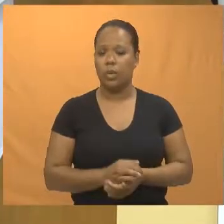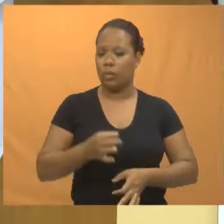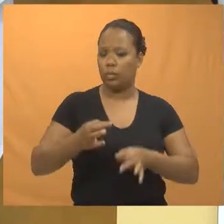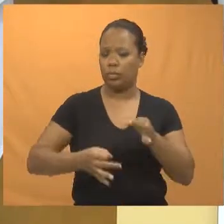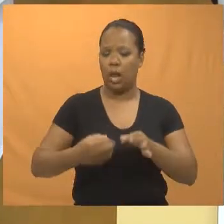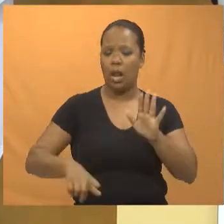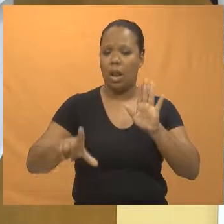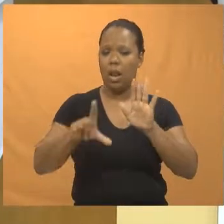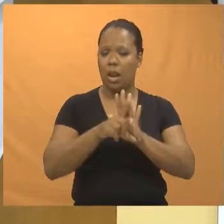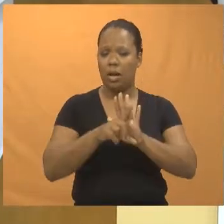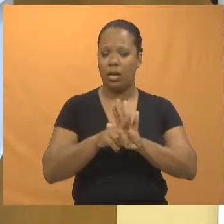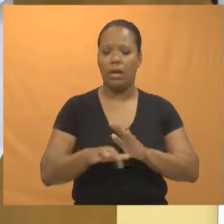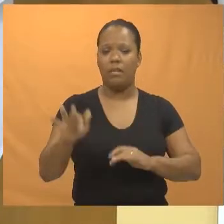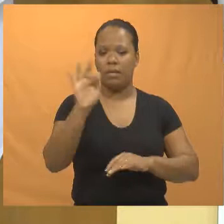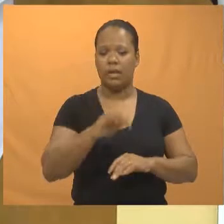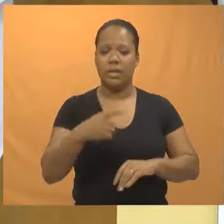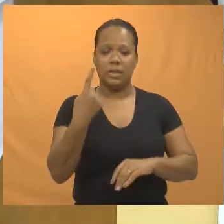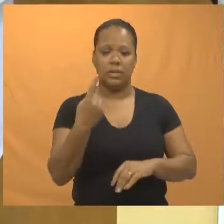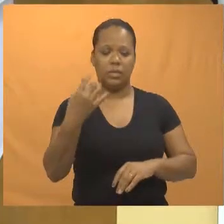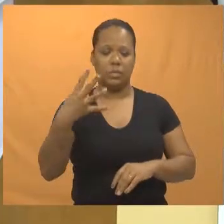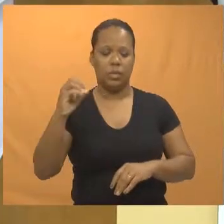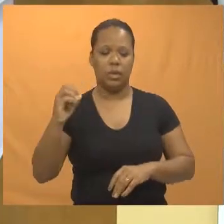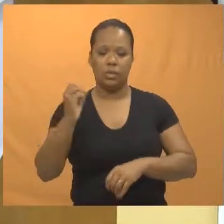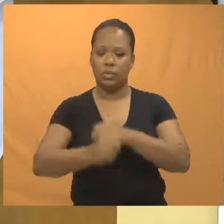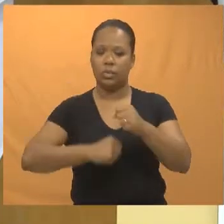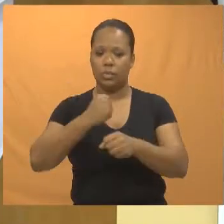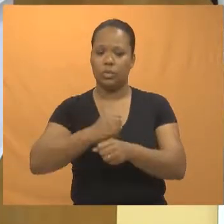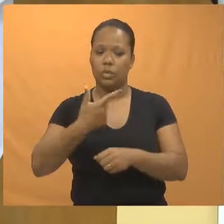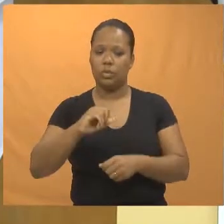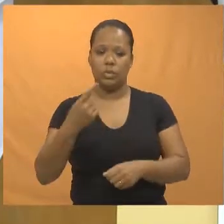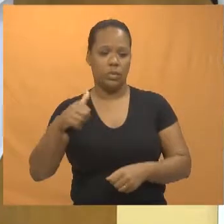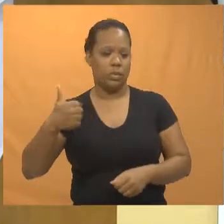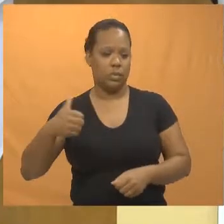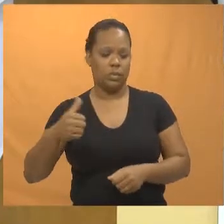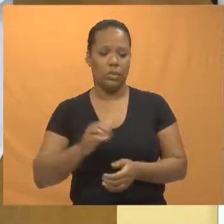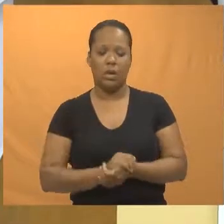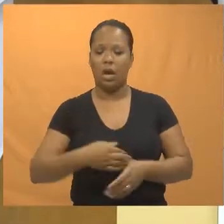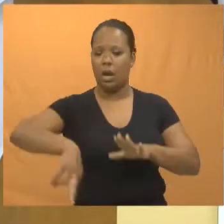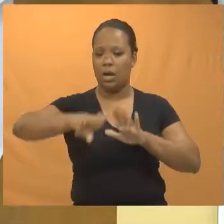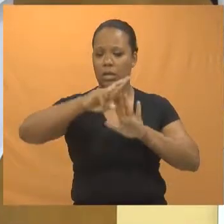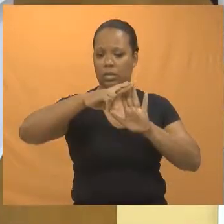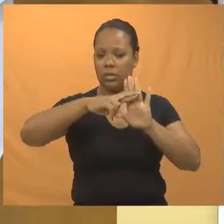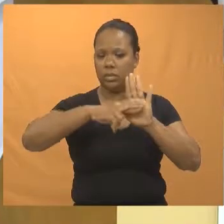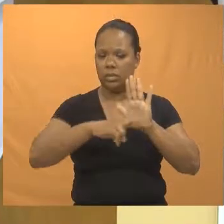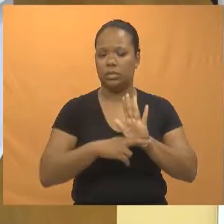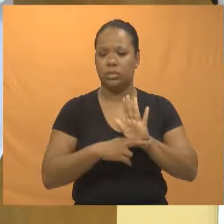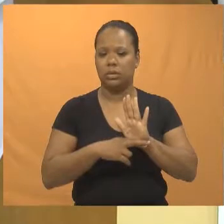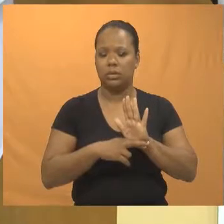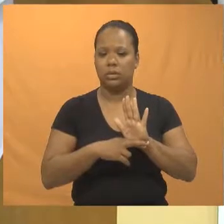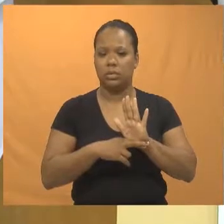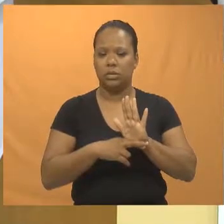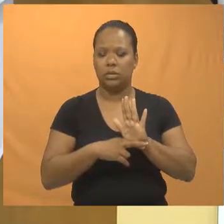Lei Complementar Federal número 140 de 2011, que fixa as normas para a cooperação entre os entes